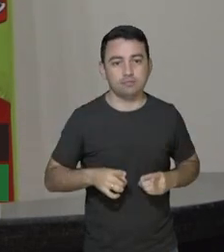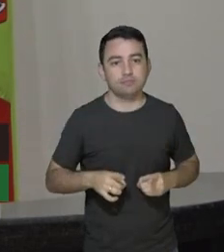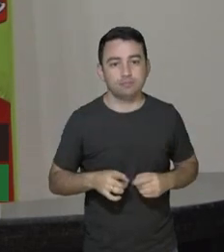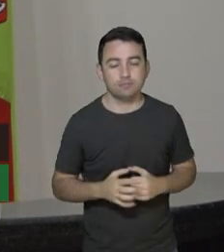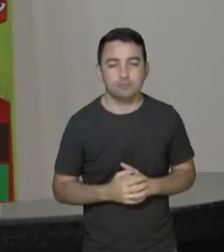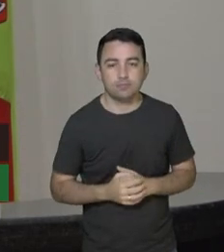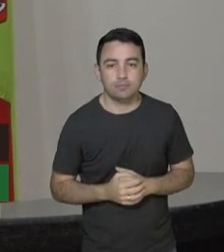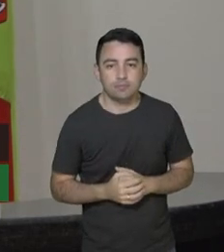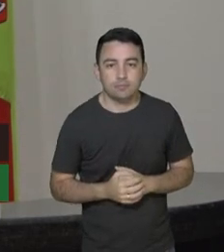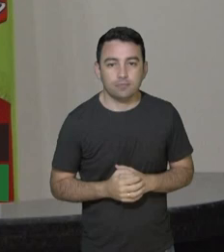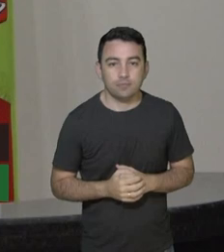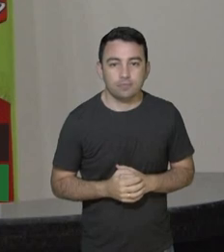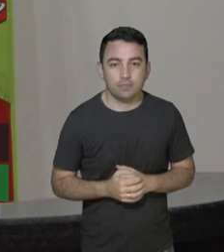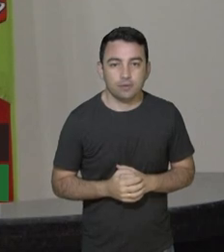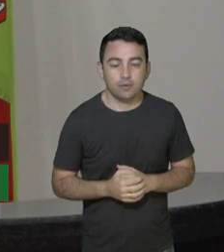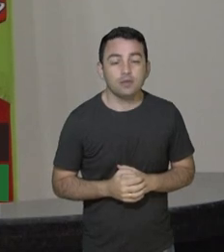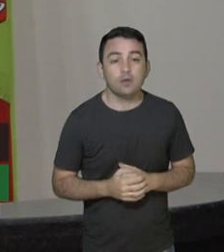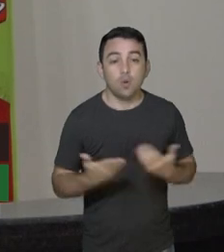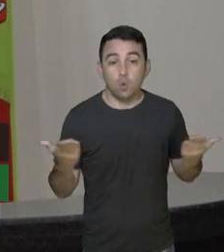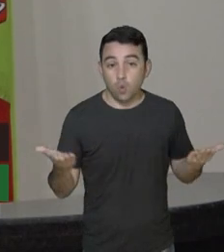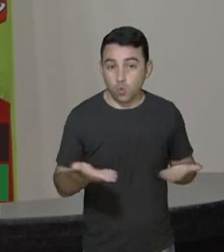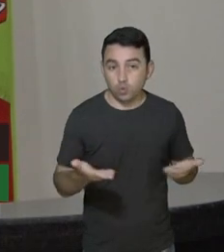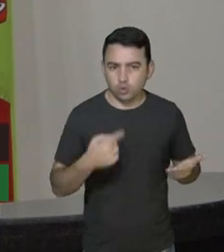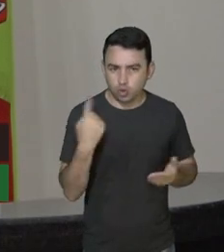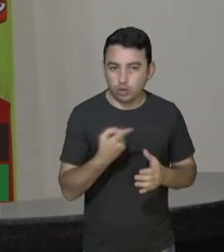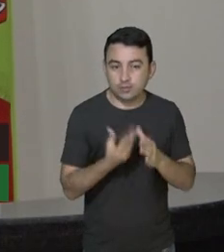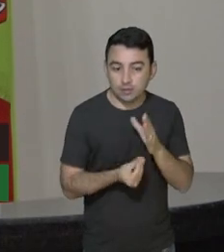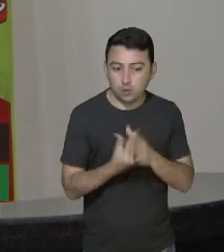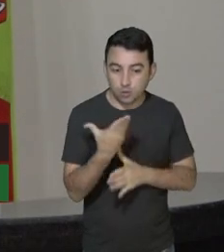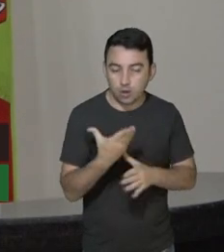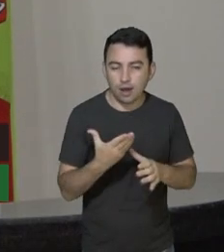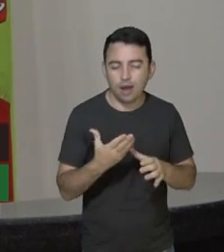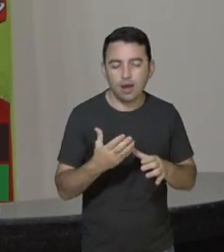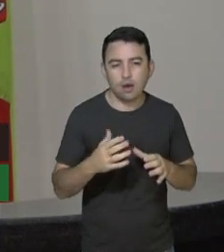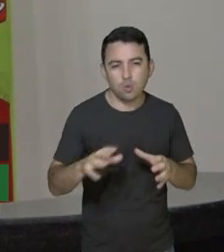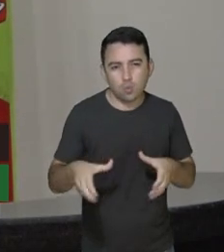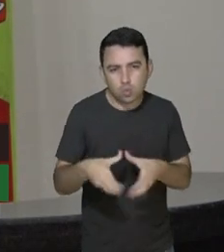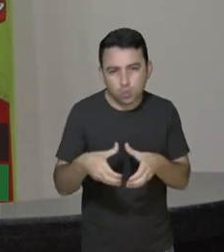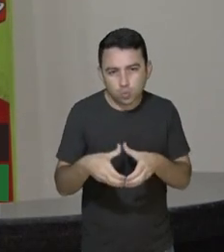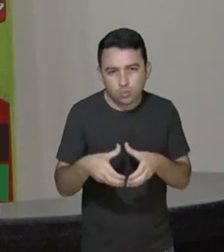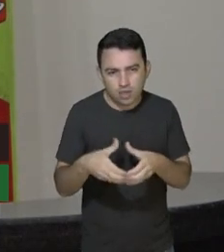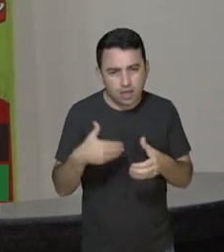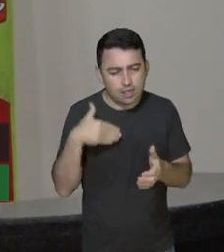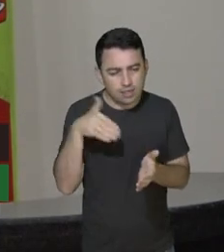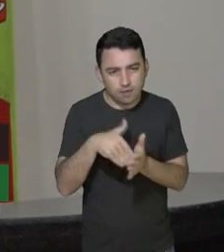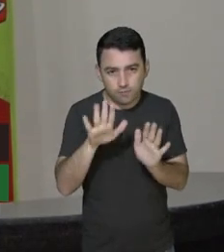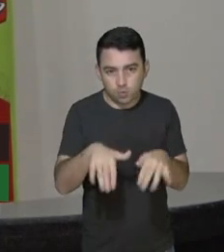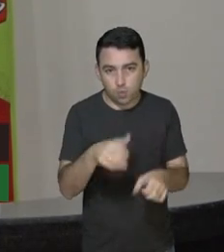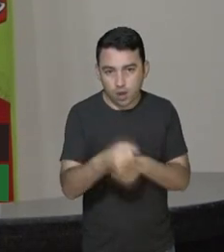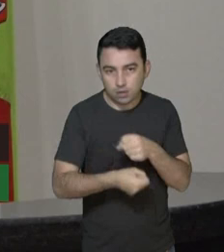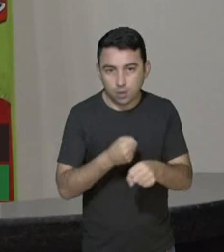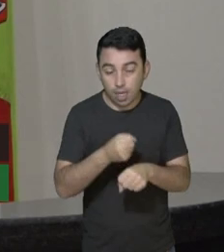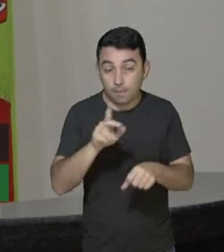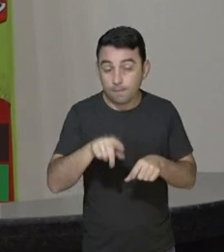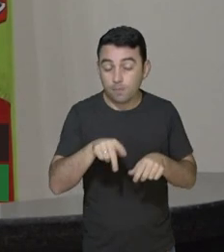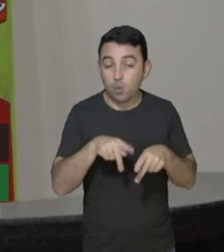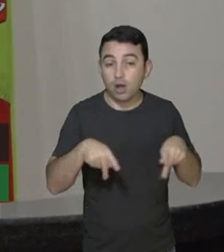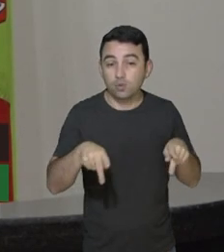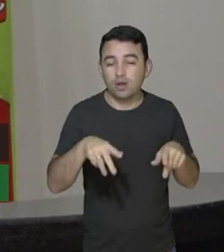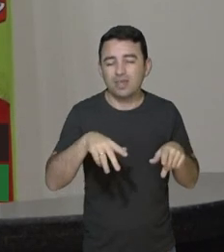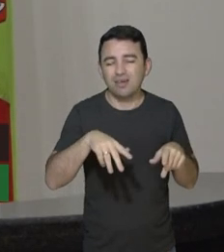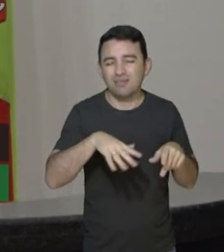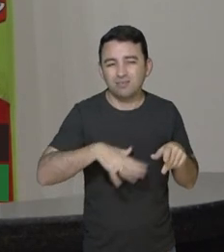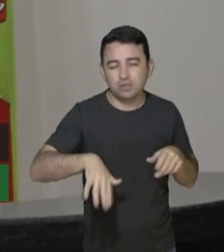Né? Hoje nós fundamos a bancada, né, no qual eu dirijo até o fim do ano, a Procuradoria Especial da